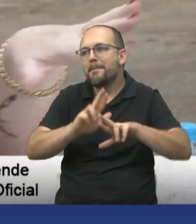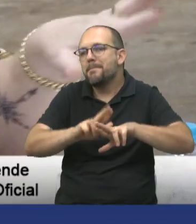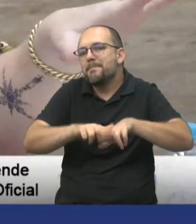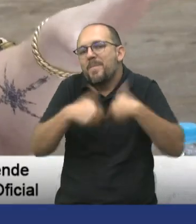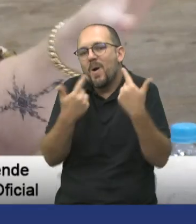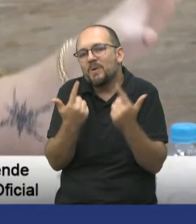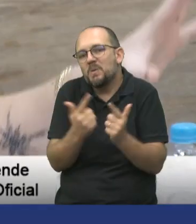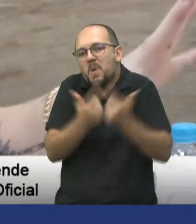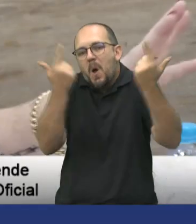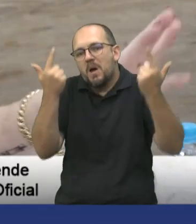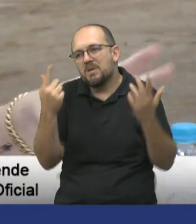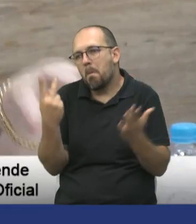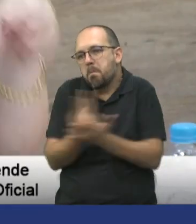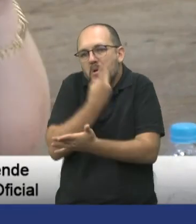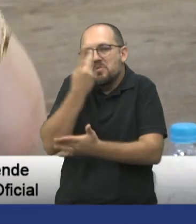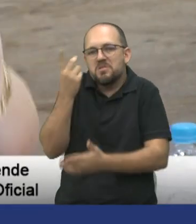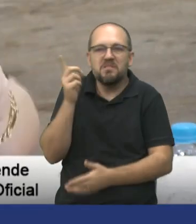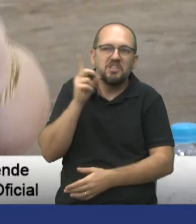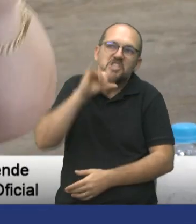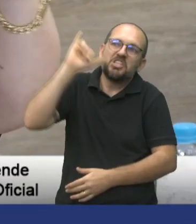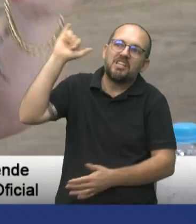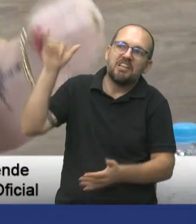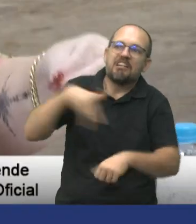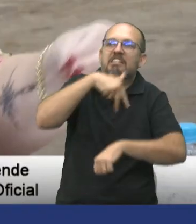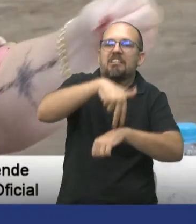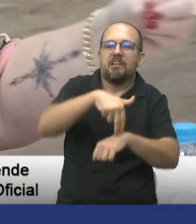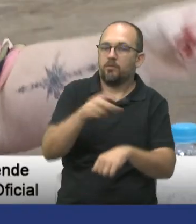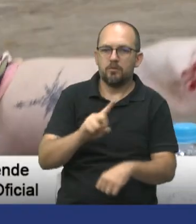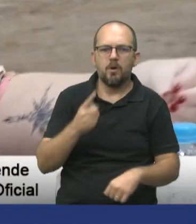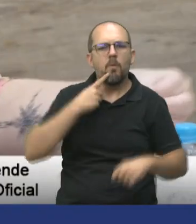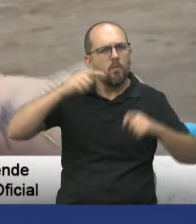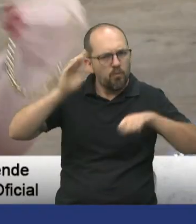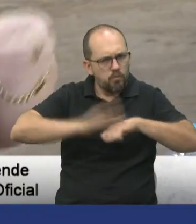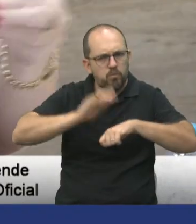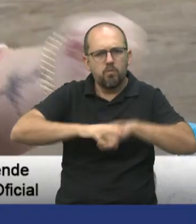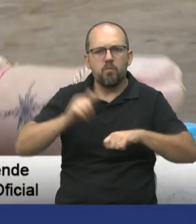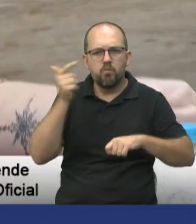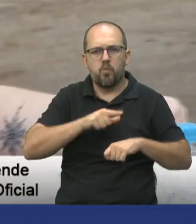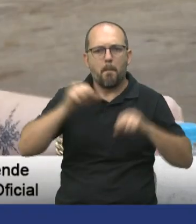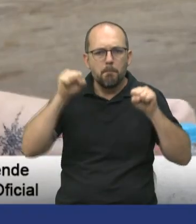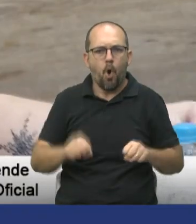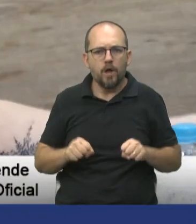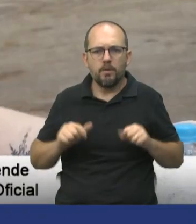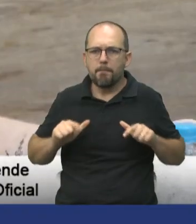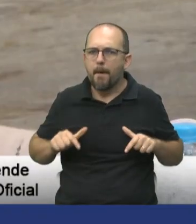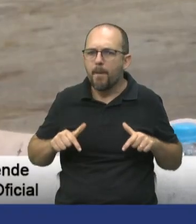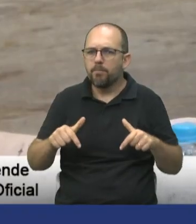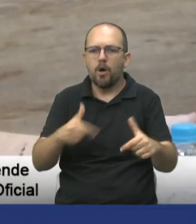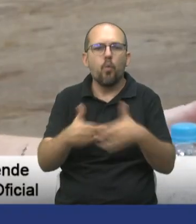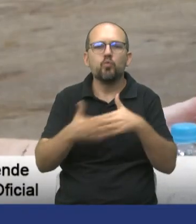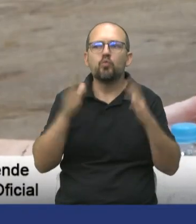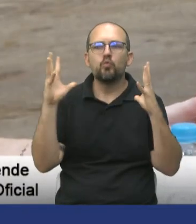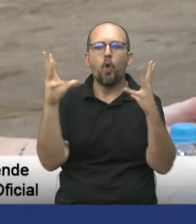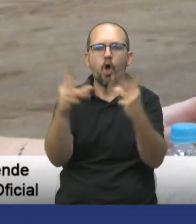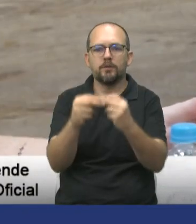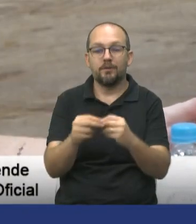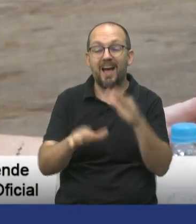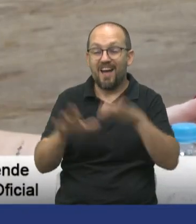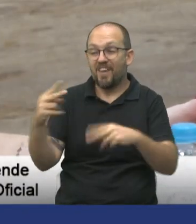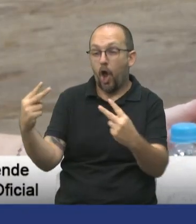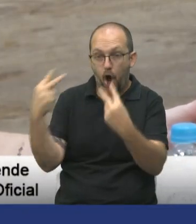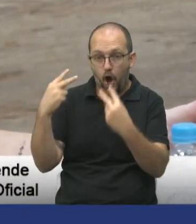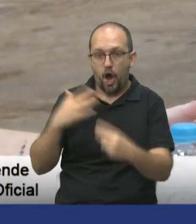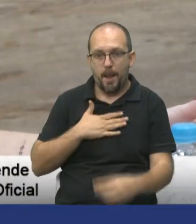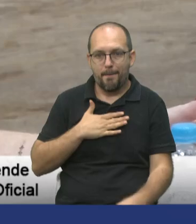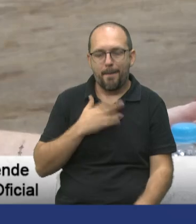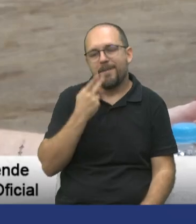por um acaso do destino. As mulheres podem chegar, todas elas. Então, às vezes, elas olham para mim e falam